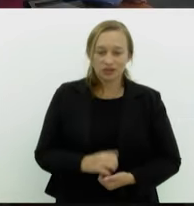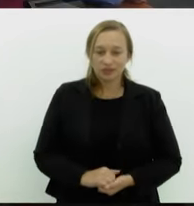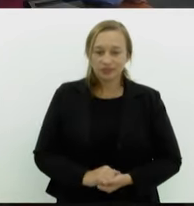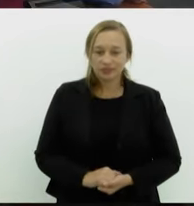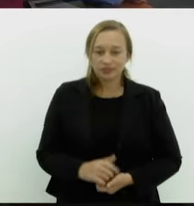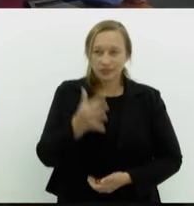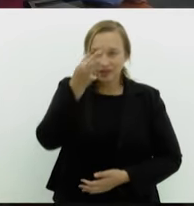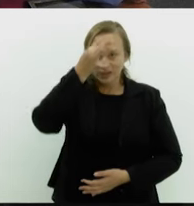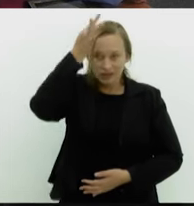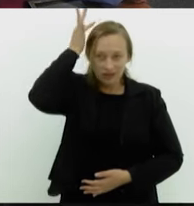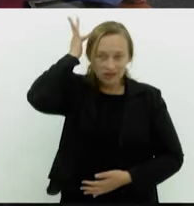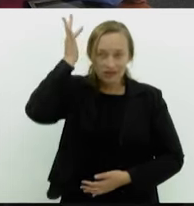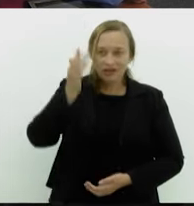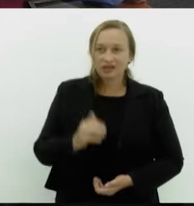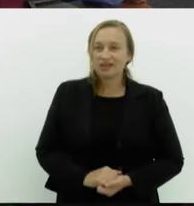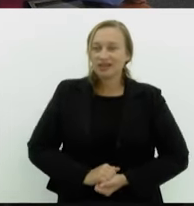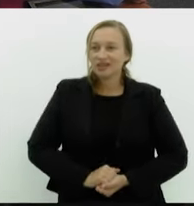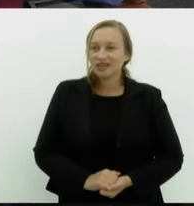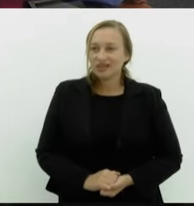Fred Pacheco.